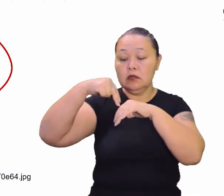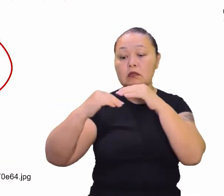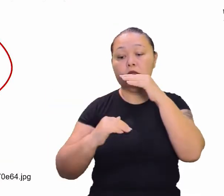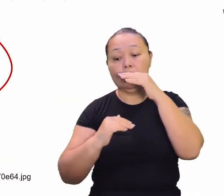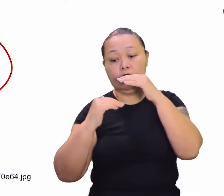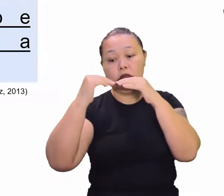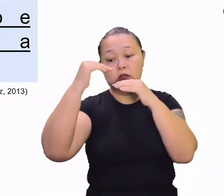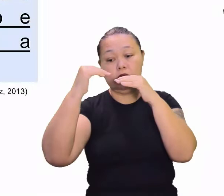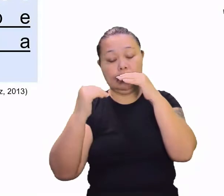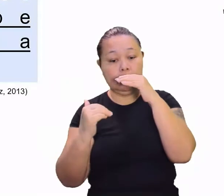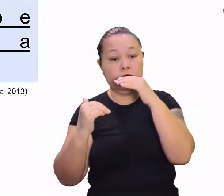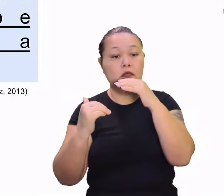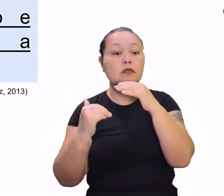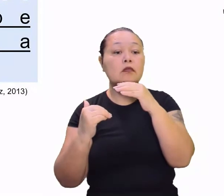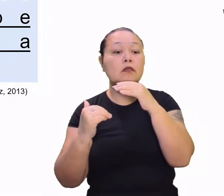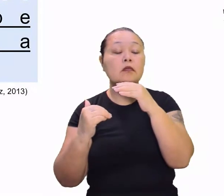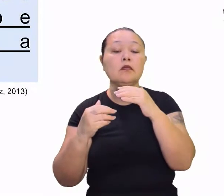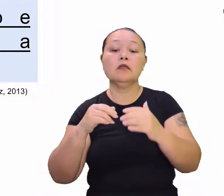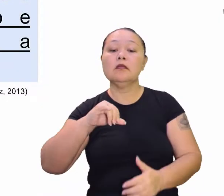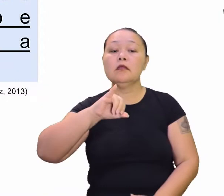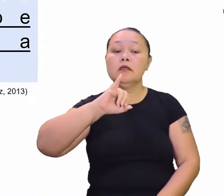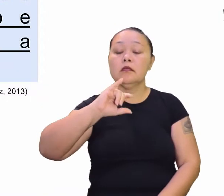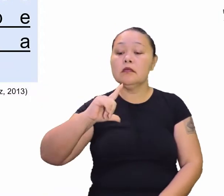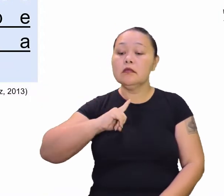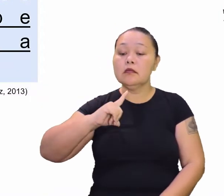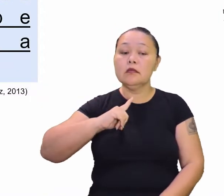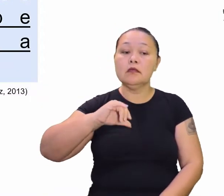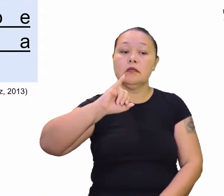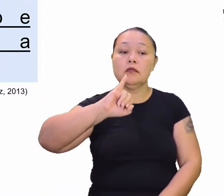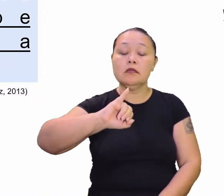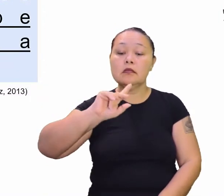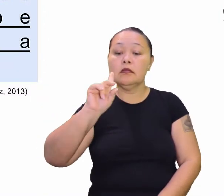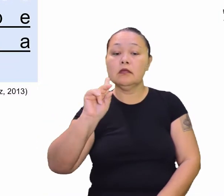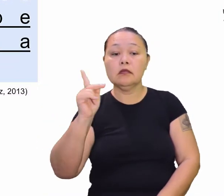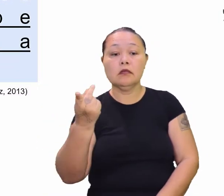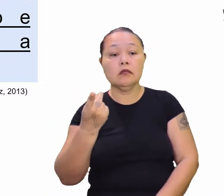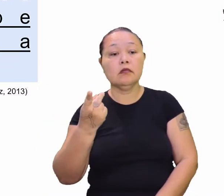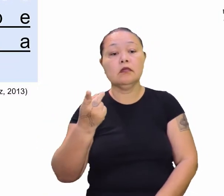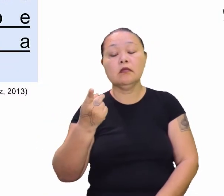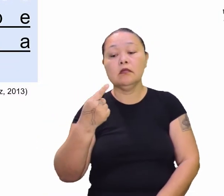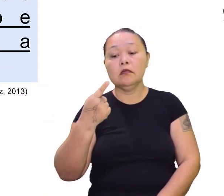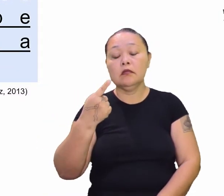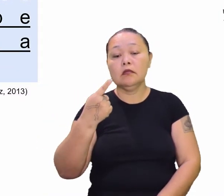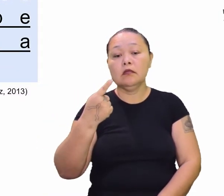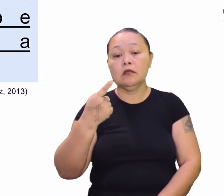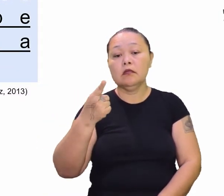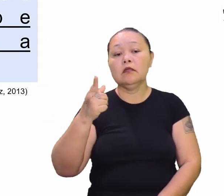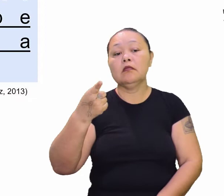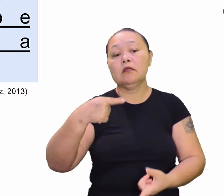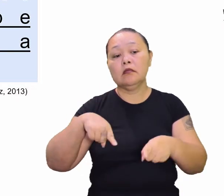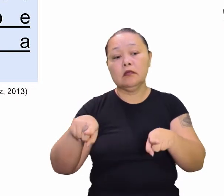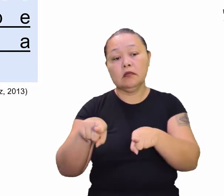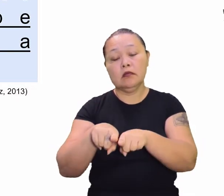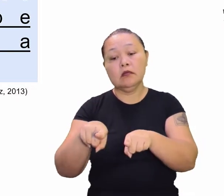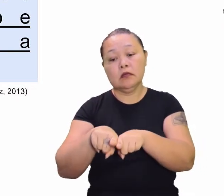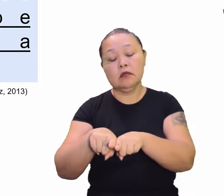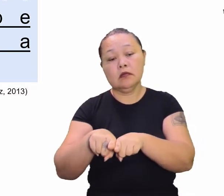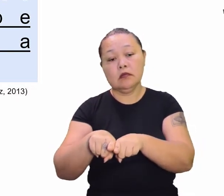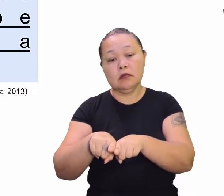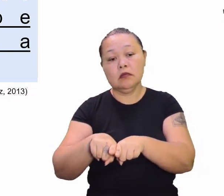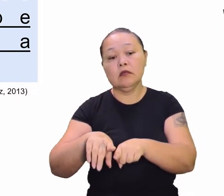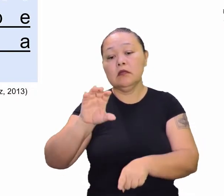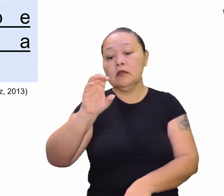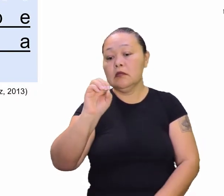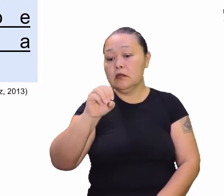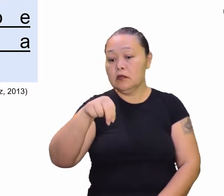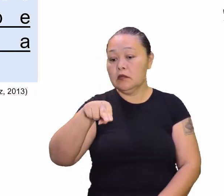emergentes. Beleza. E aí nós temos o IDH, que também foi a ONU